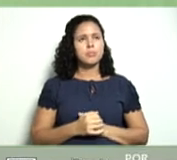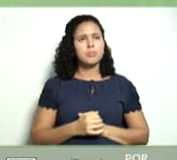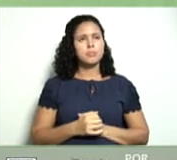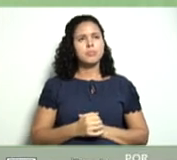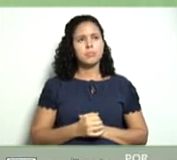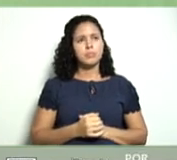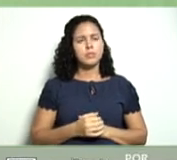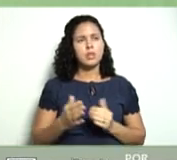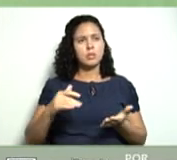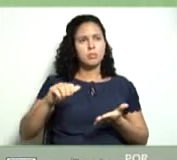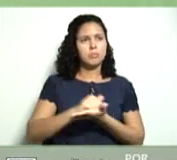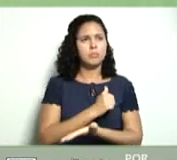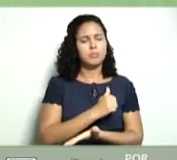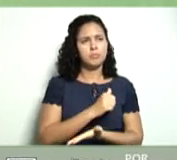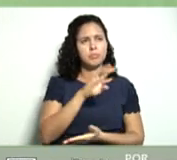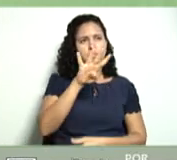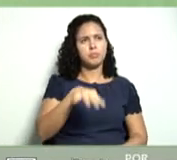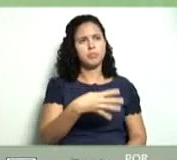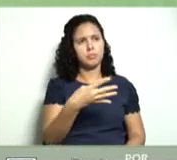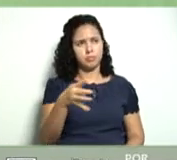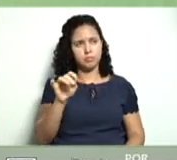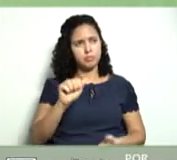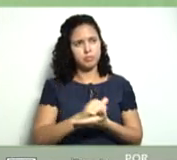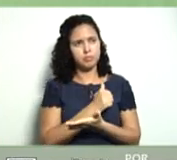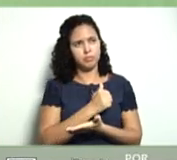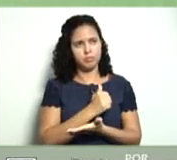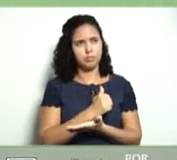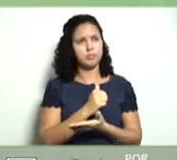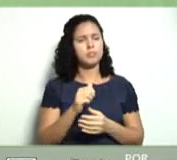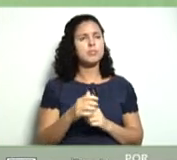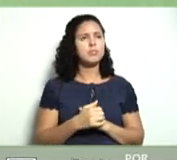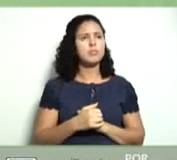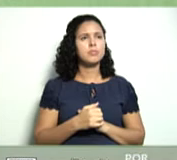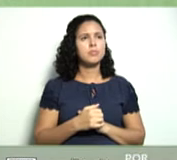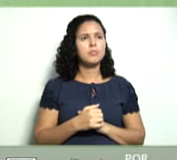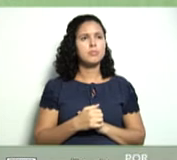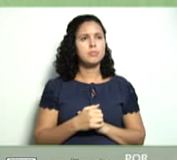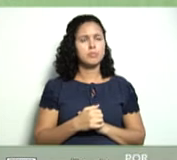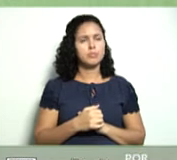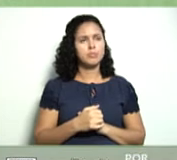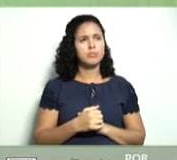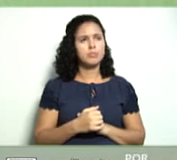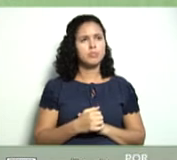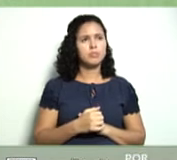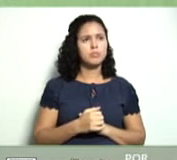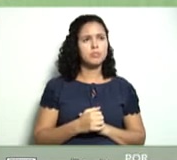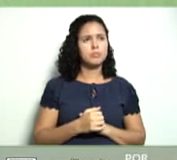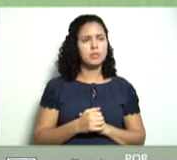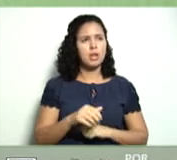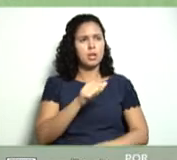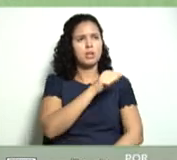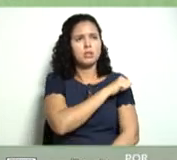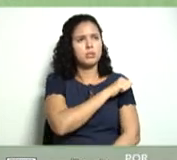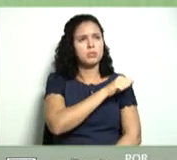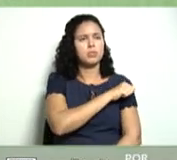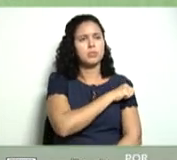vou eu vou excluir essa essa essa tabela e vou dar um exemplo por exemplo